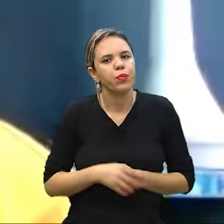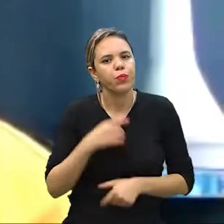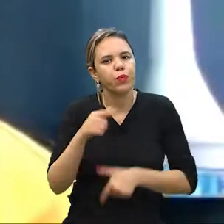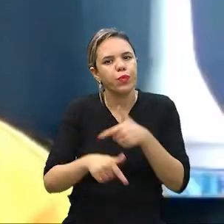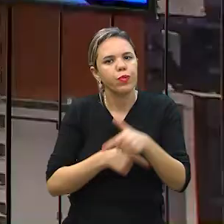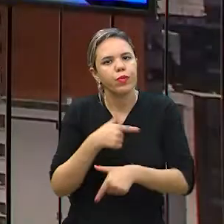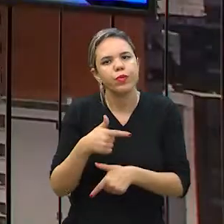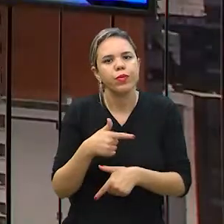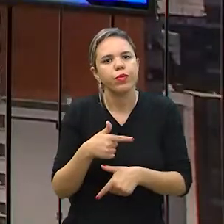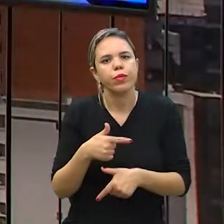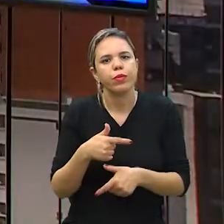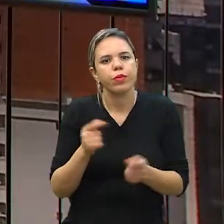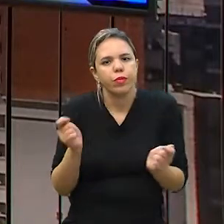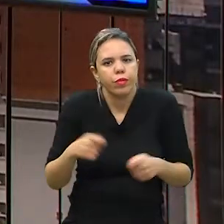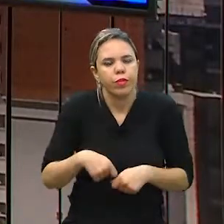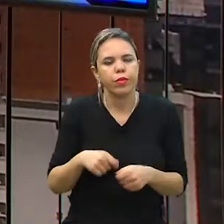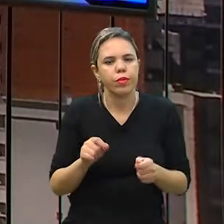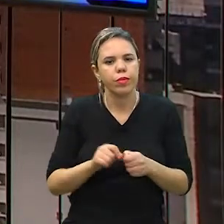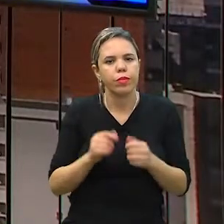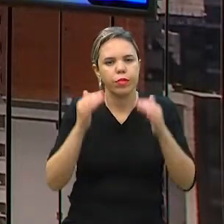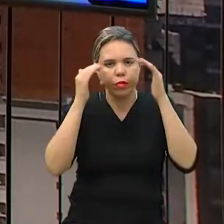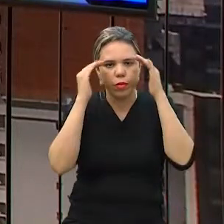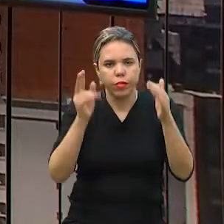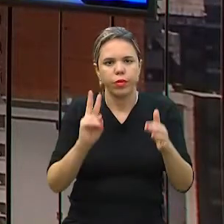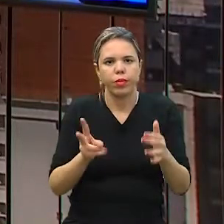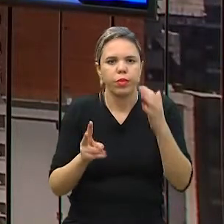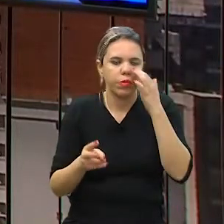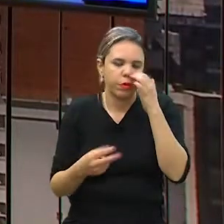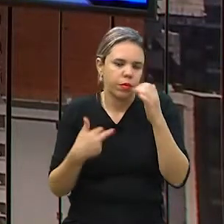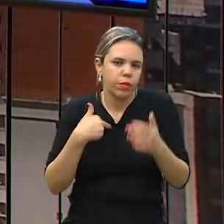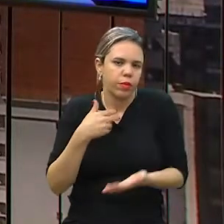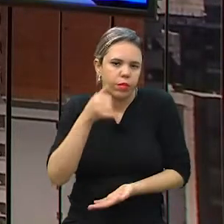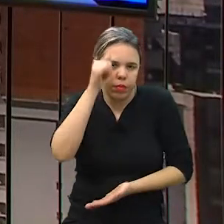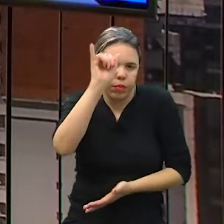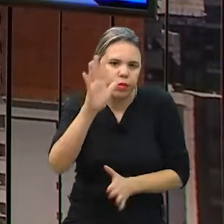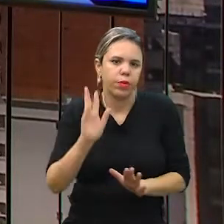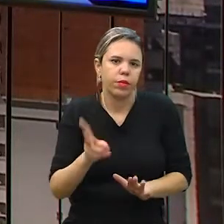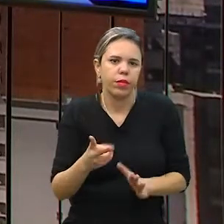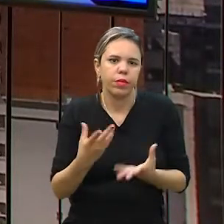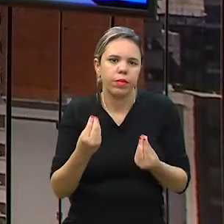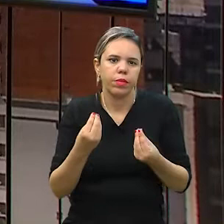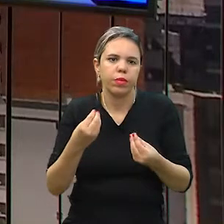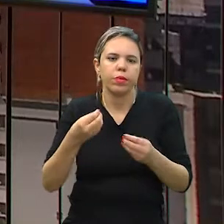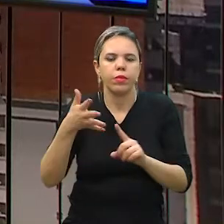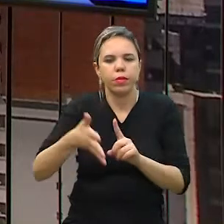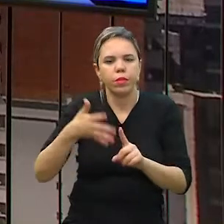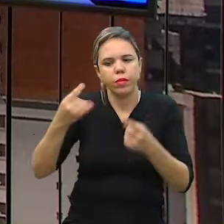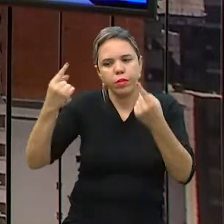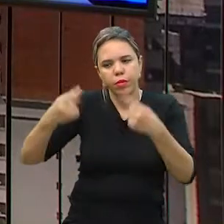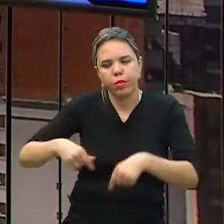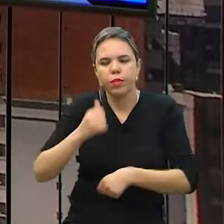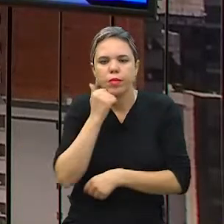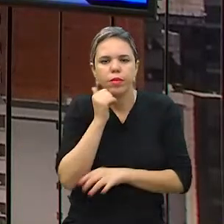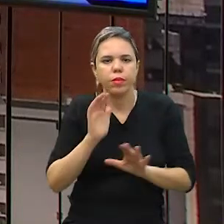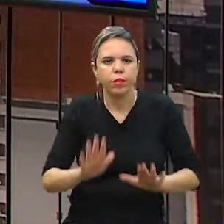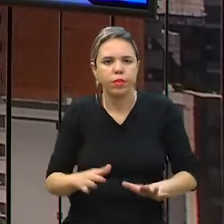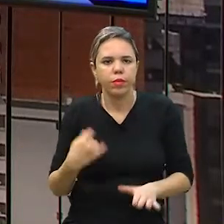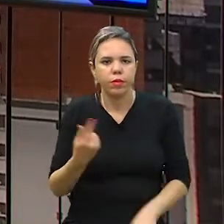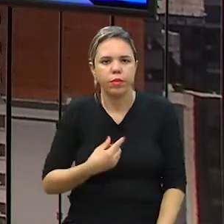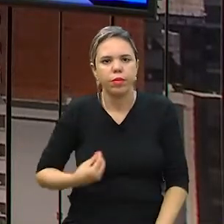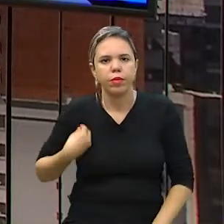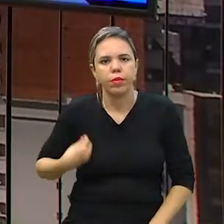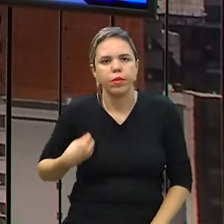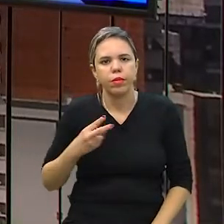trabalho é imprescindível e tem que ser seguido, né, Marina? Apesar de tantos discursos contra a ciência, a gente está